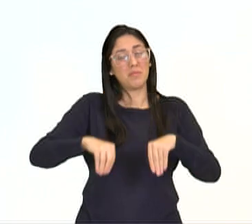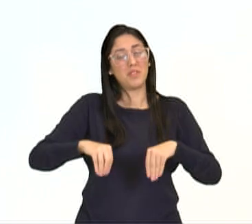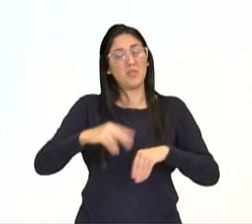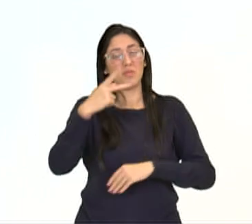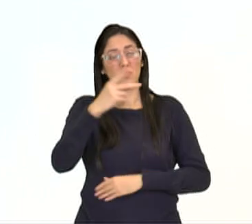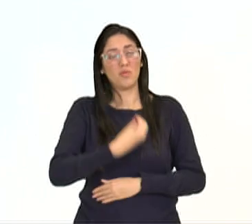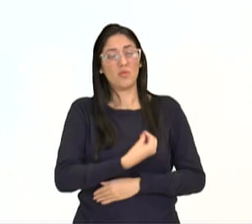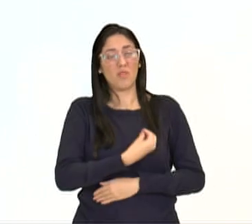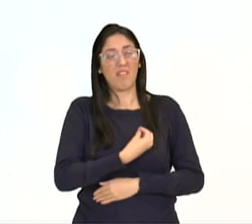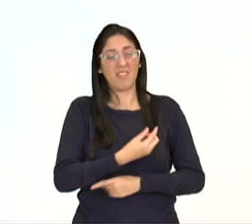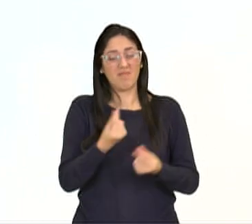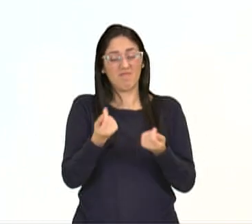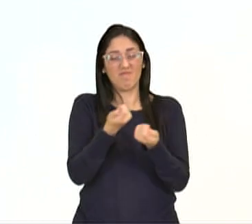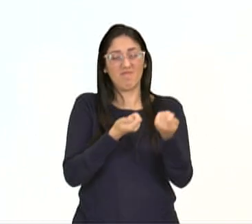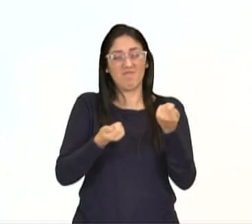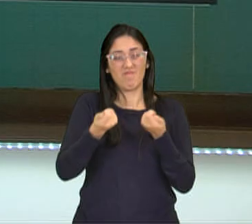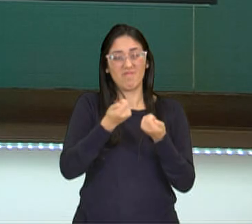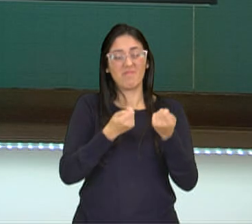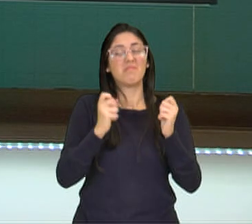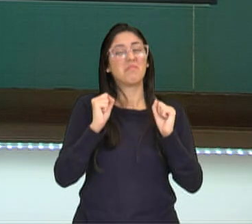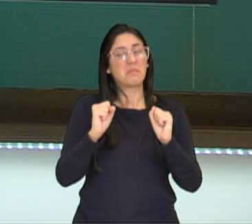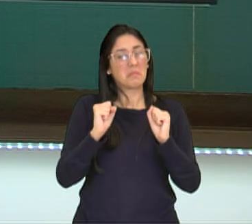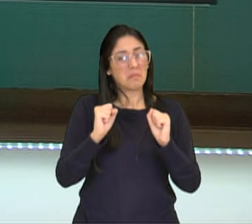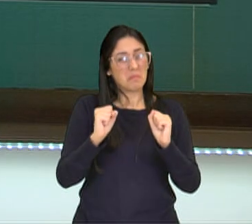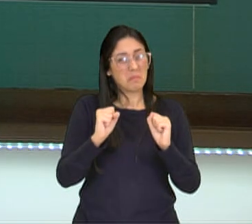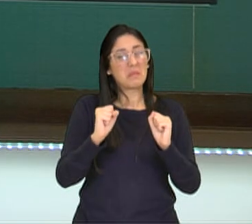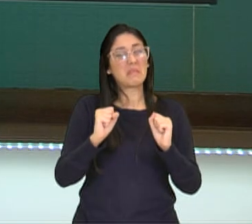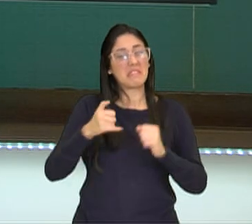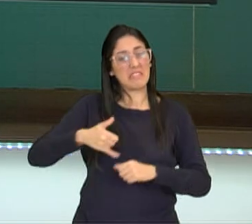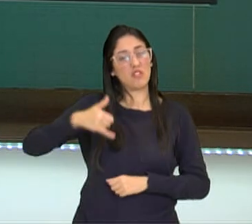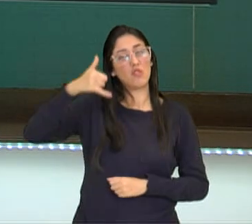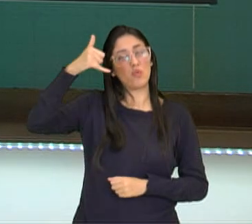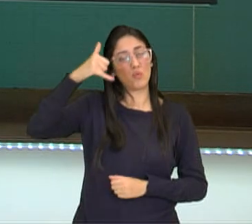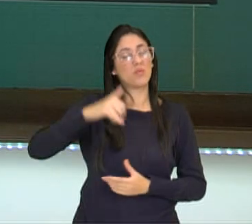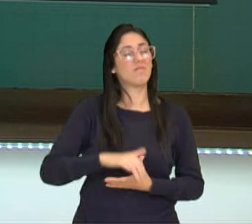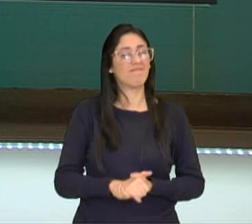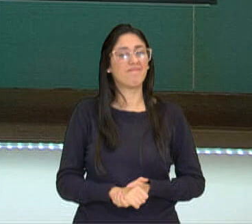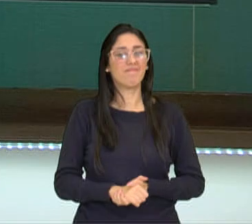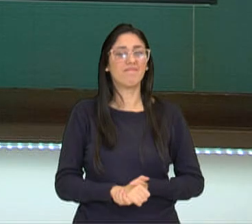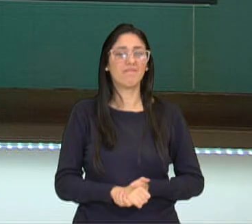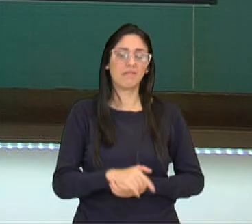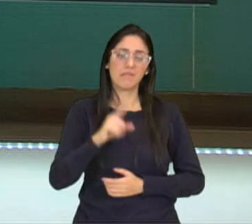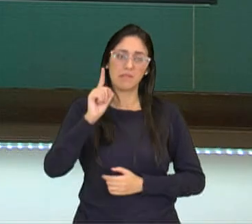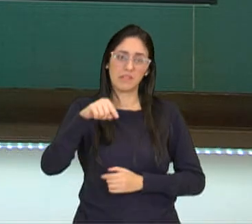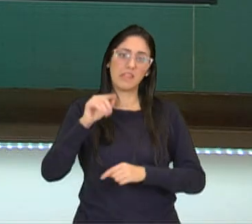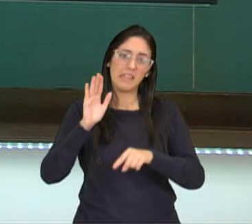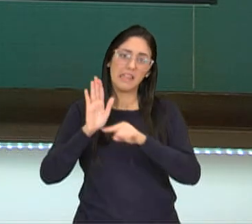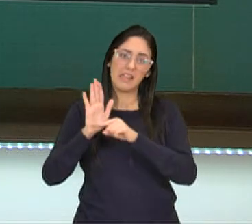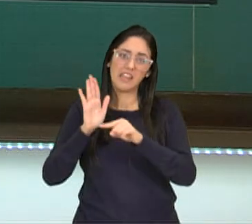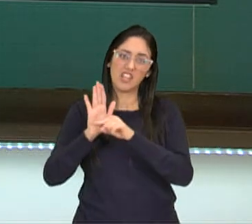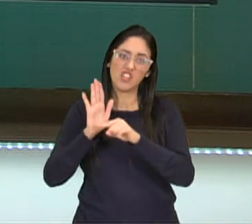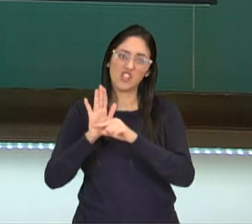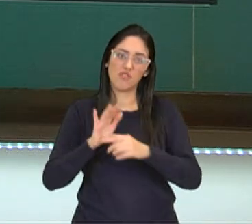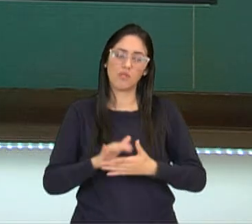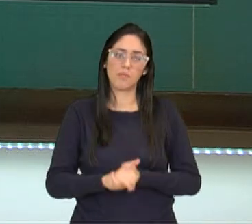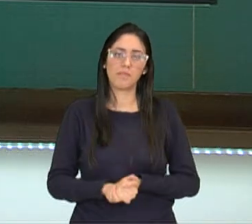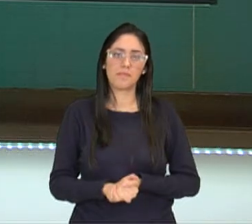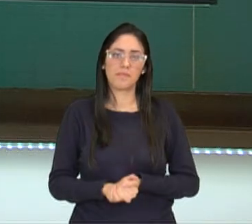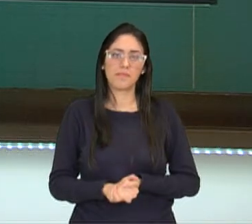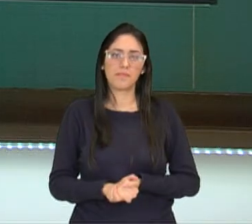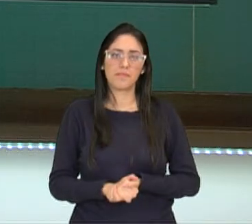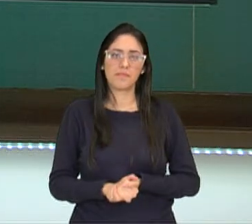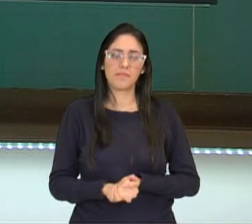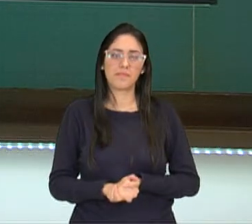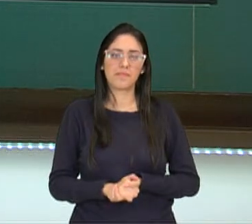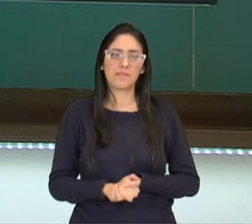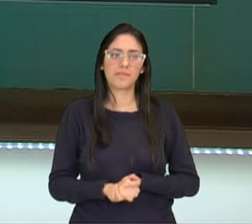o crédito, além de possivelmente ter que pagar juro, né? Então essas seriam as desvantagens da gente trabalhar. Vamos para aquele